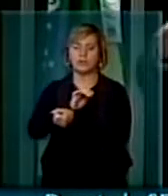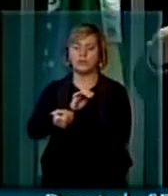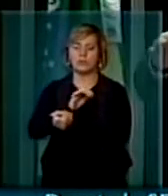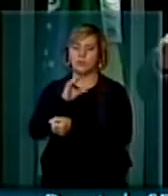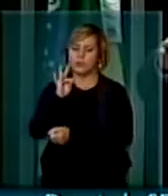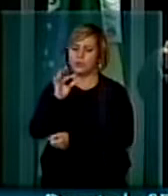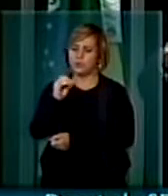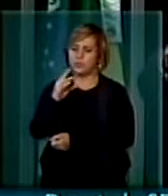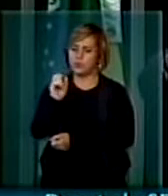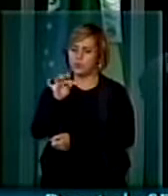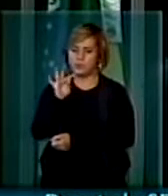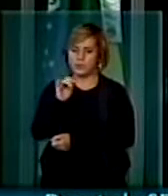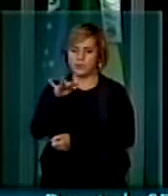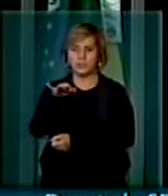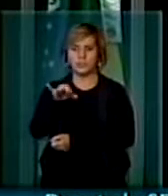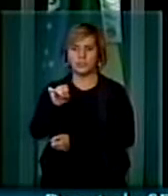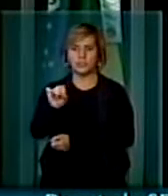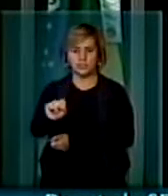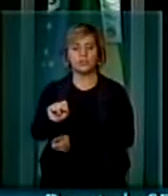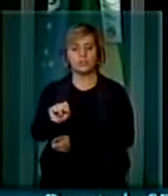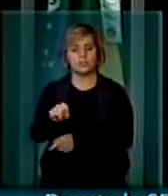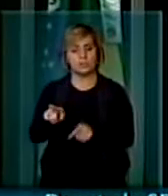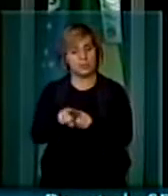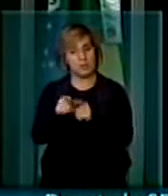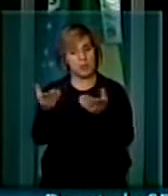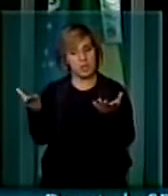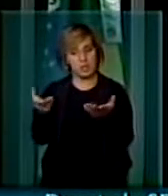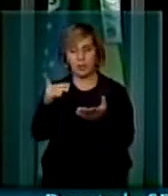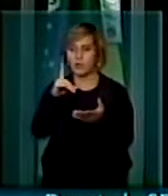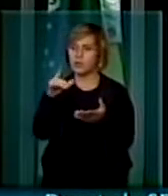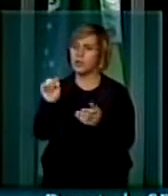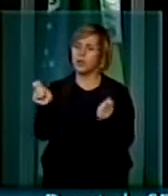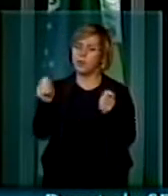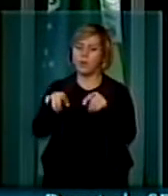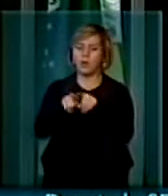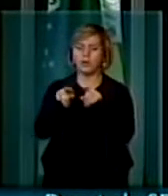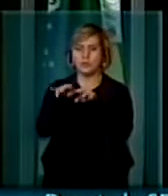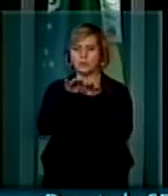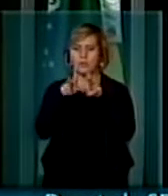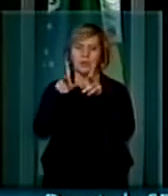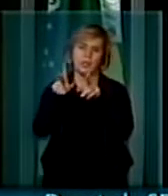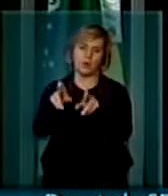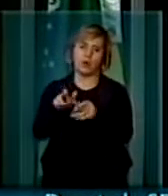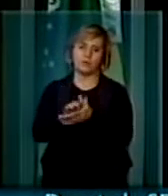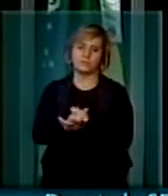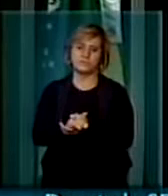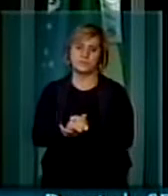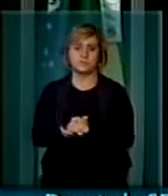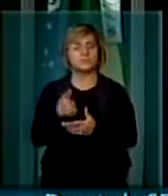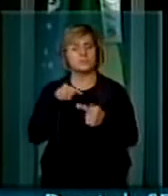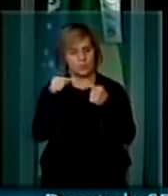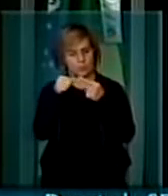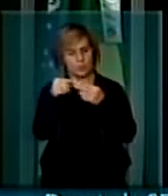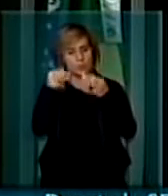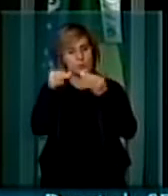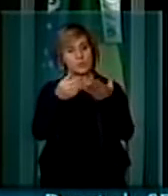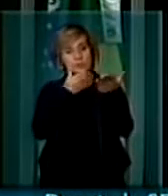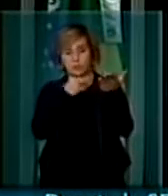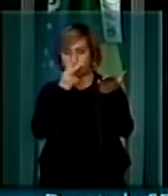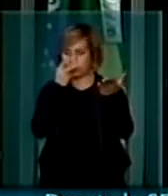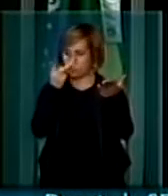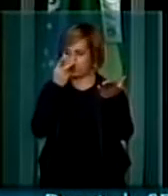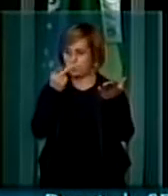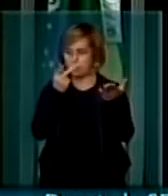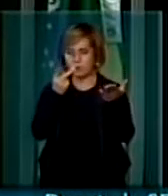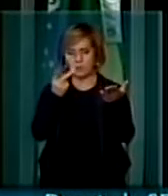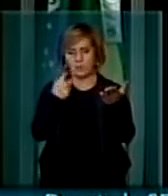está na normalidade institucional. Então, com o Distrito Federal não tem que ter tratamento diferenciado, não. Eu concordo plenamente com Vossa Excelência e acho